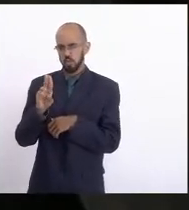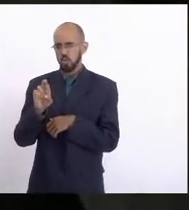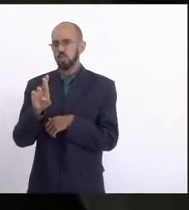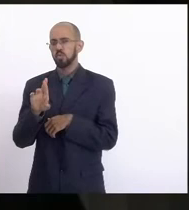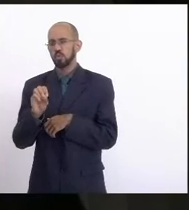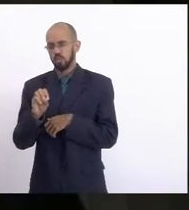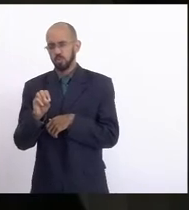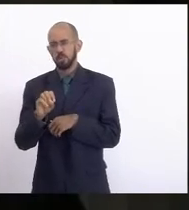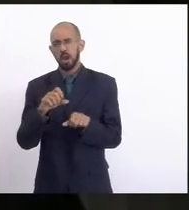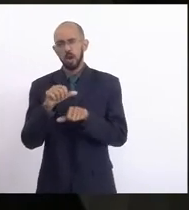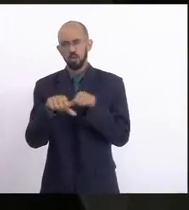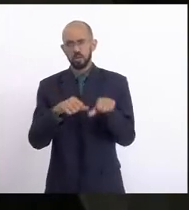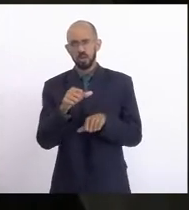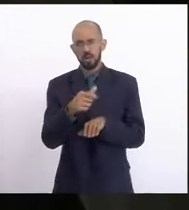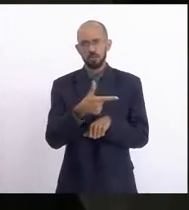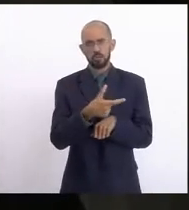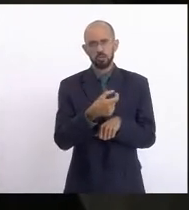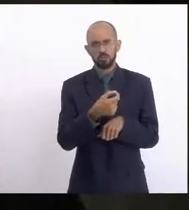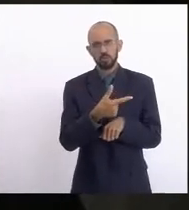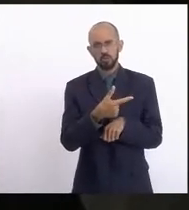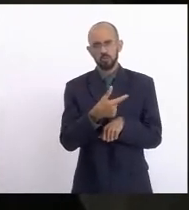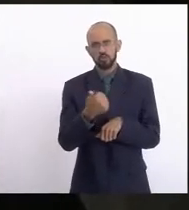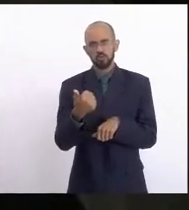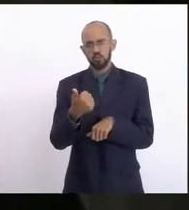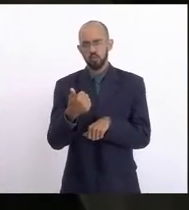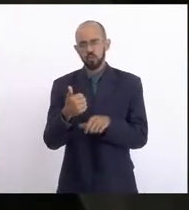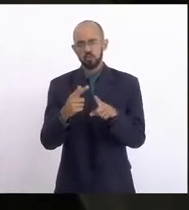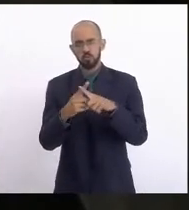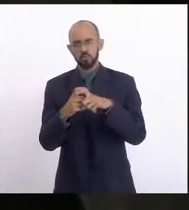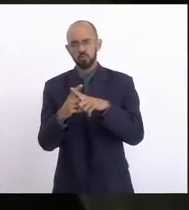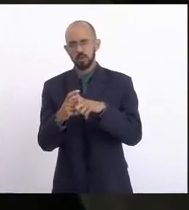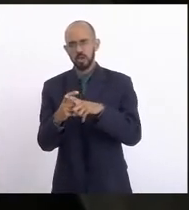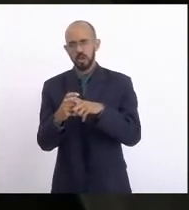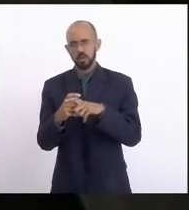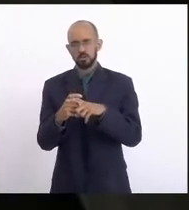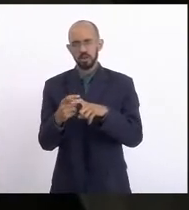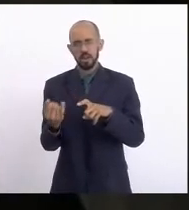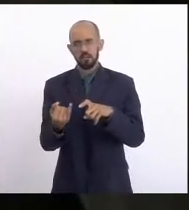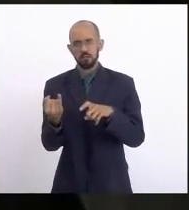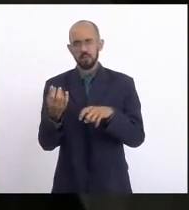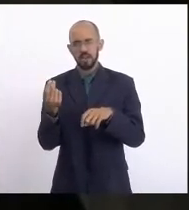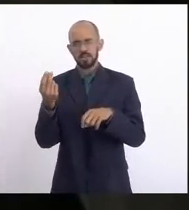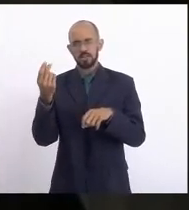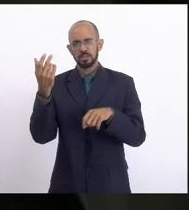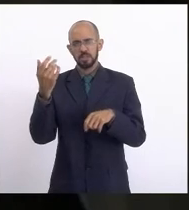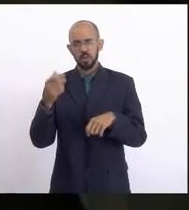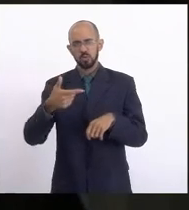2021, multiplicada pela inflação deste ano de